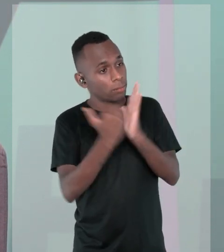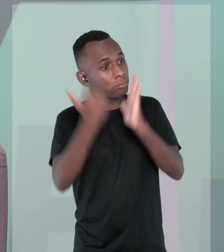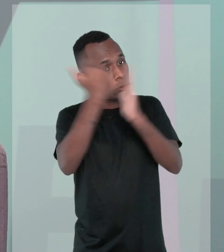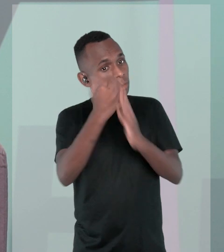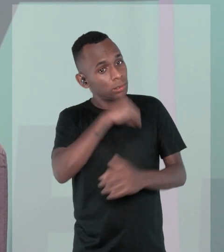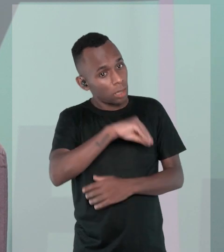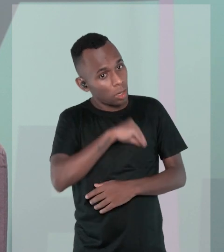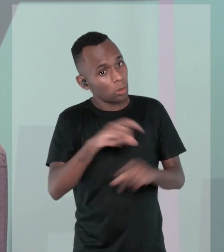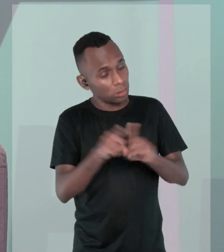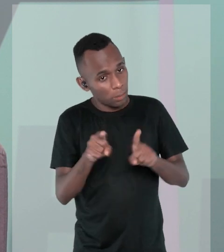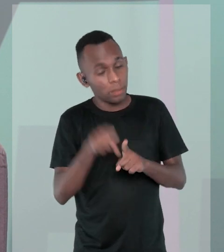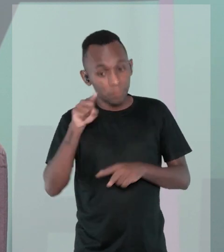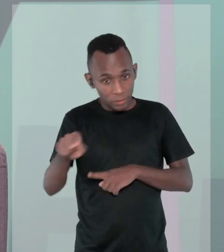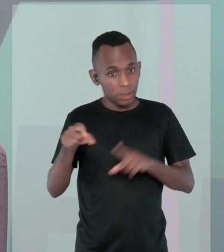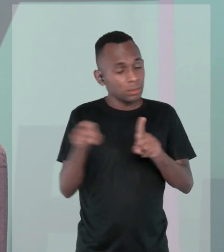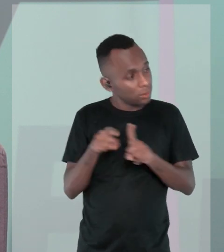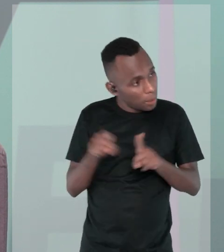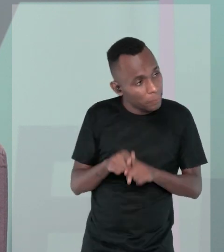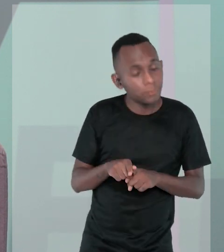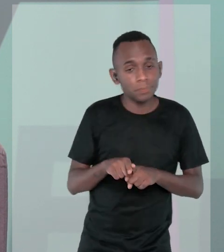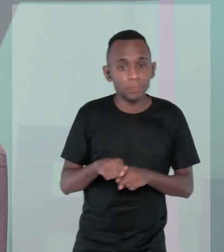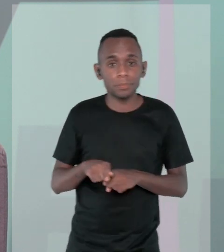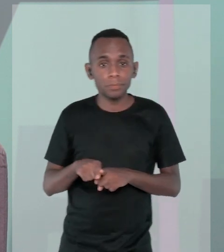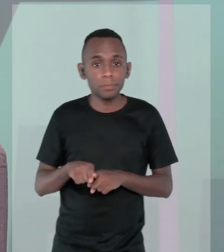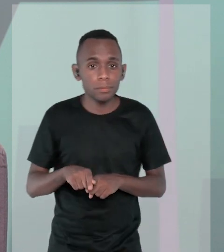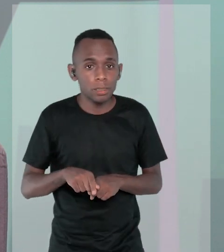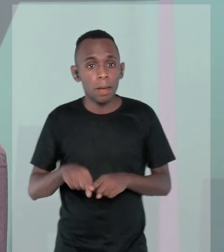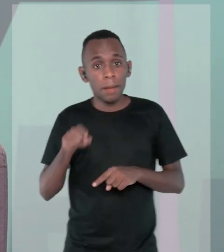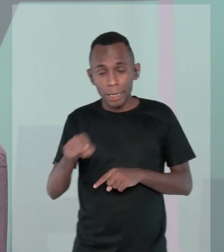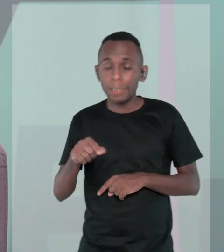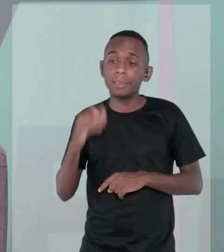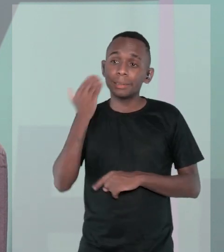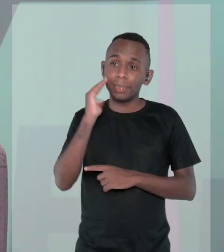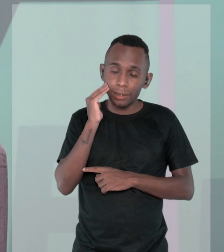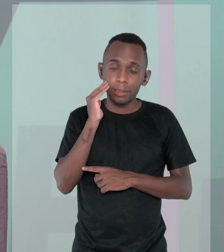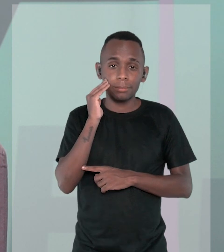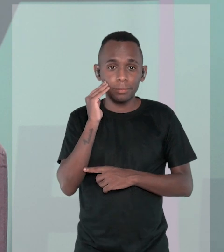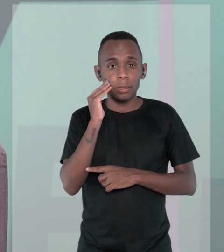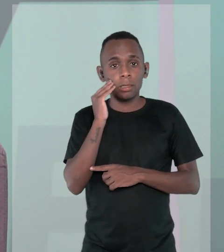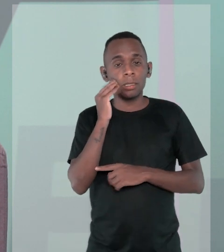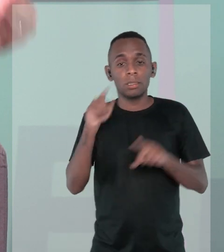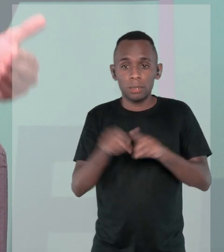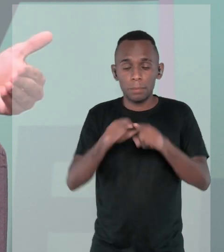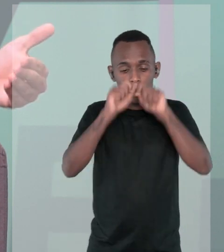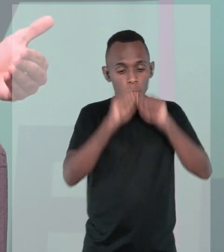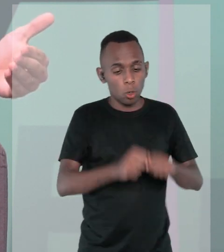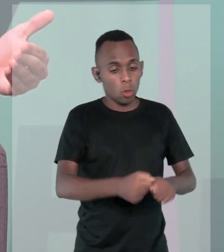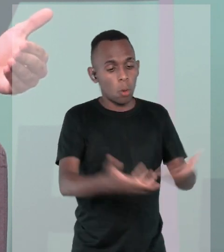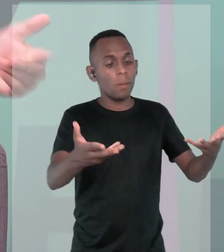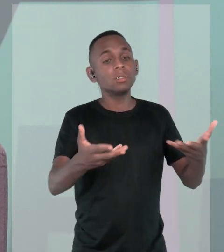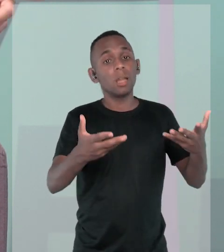reajuste. E que ele também tem que, para ele entender e compartilhar com a